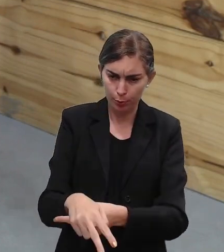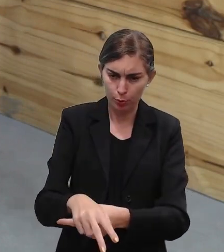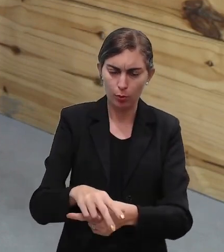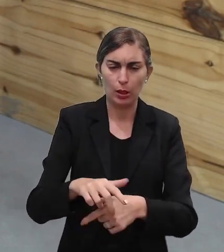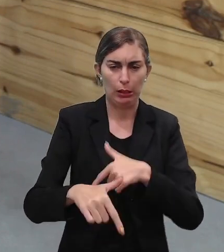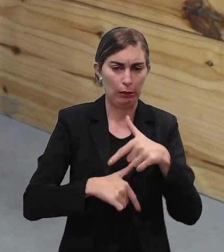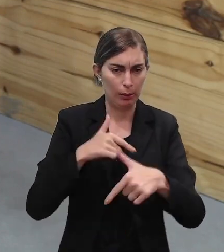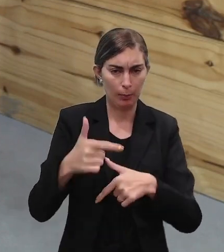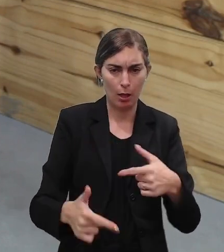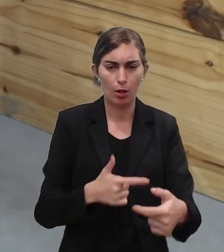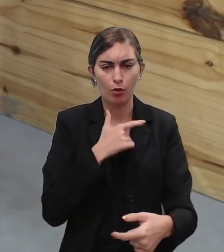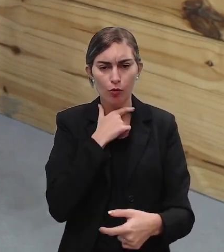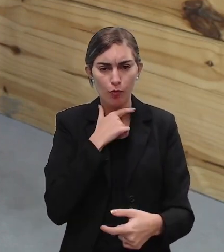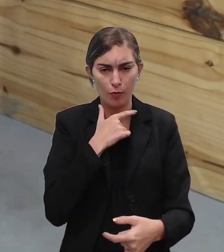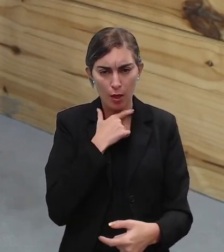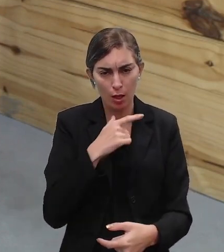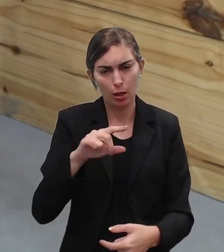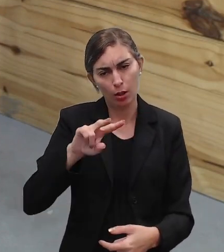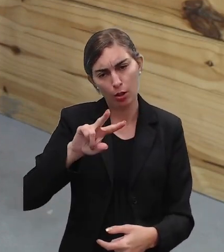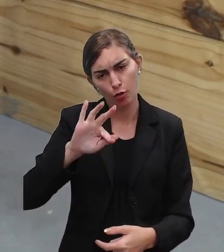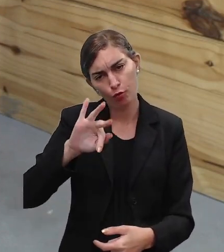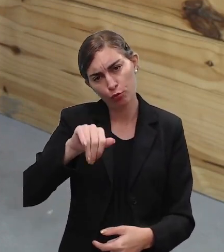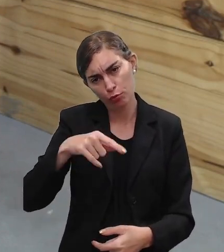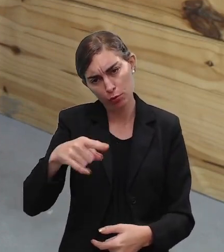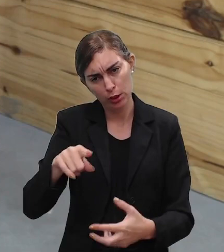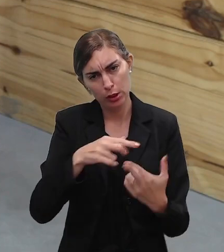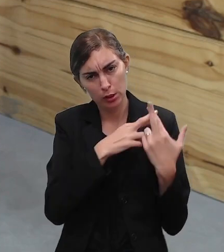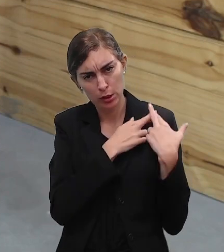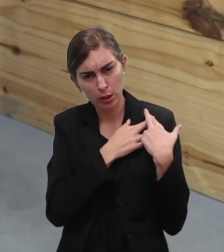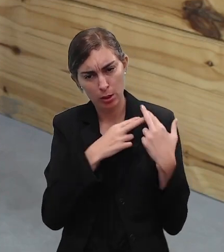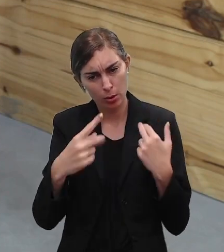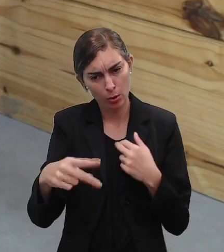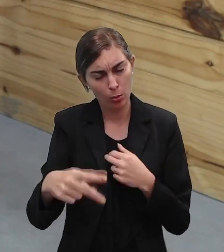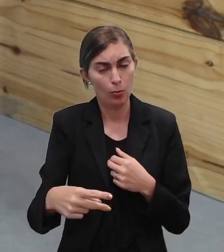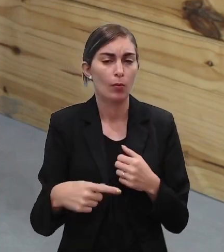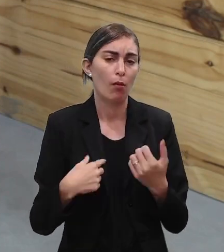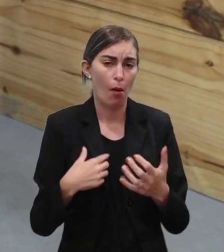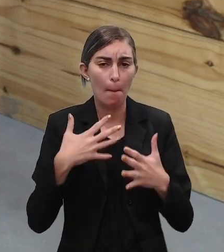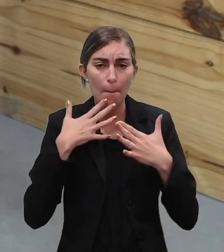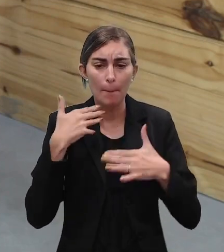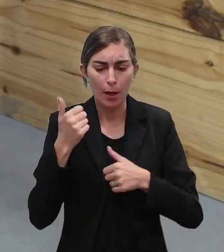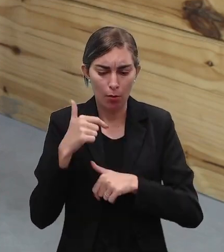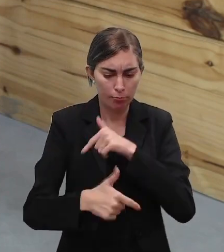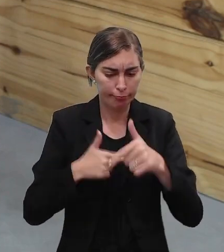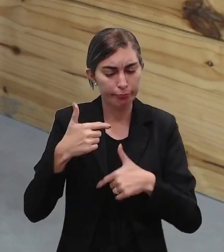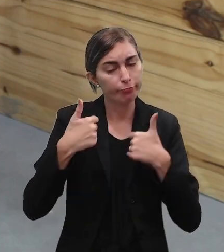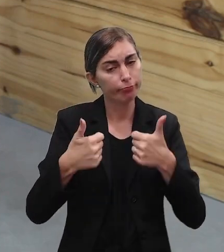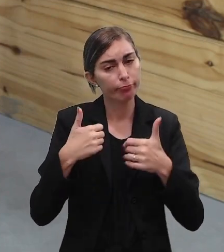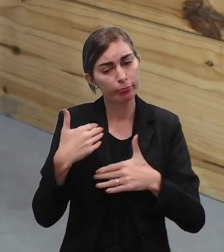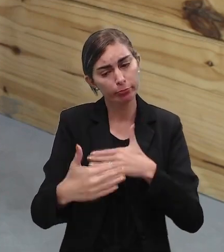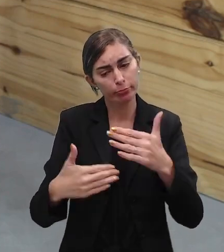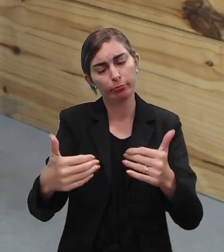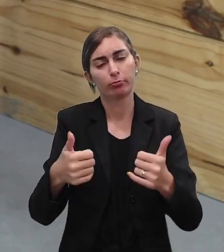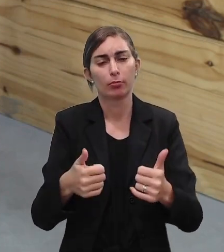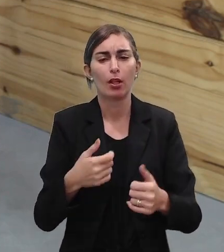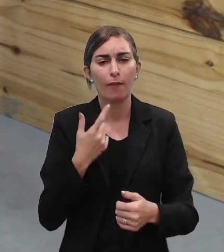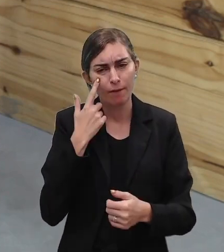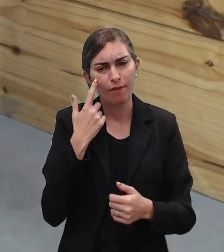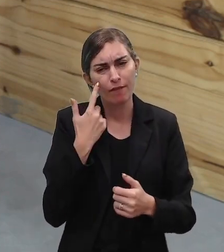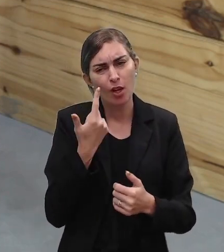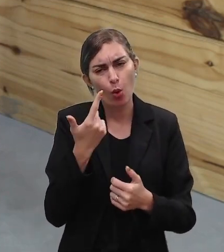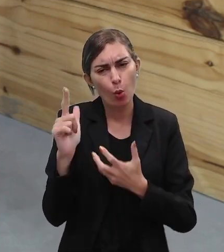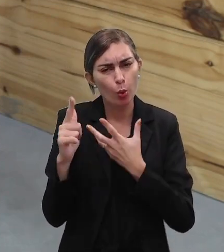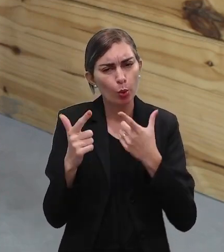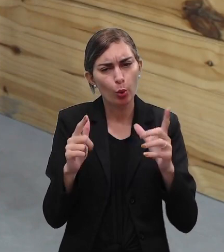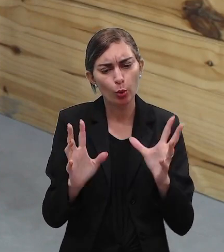sua função, ela desenvolva essas funções da melhor forma possível. E aí a gente vai ver uma série de outros fatores que vai